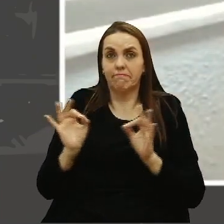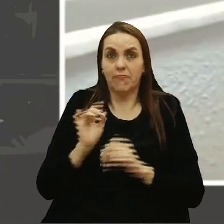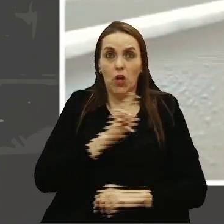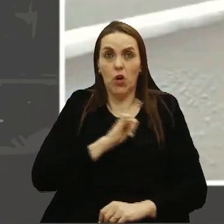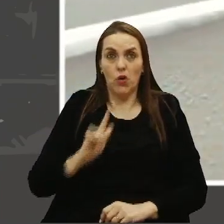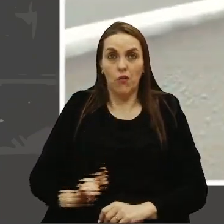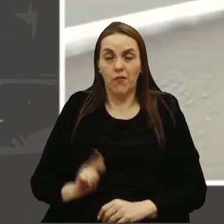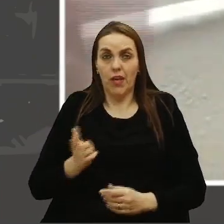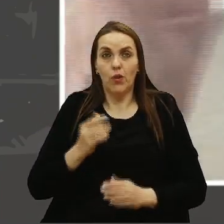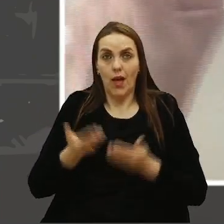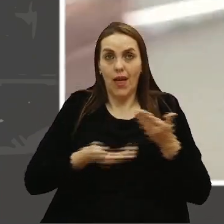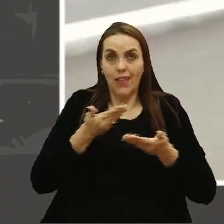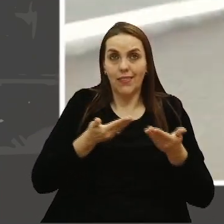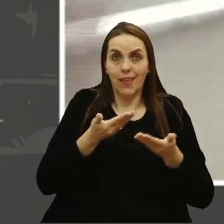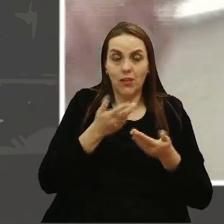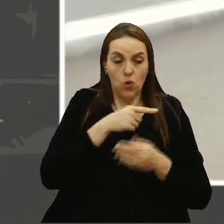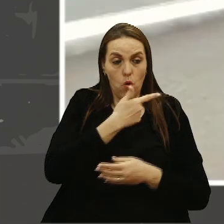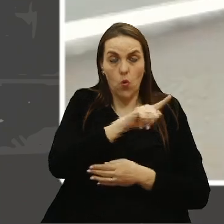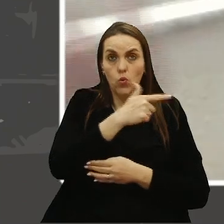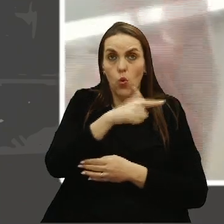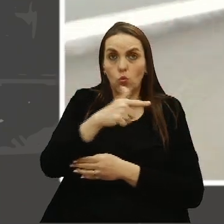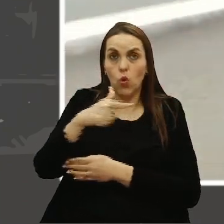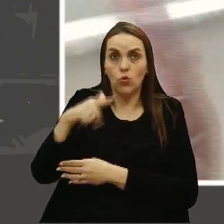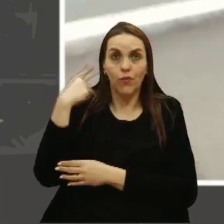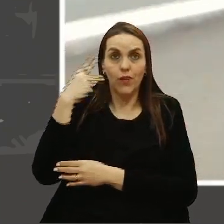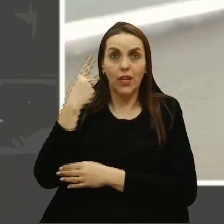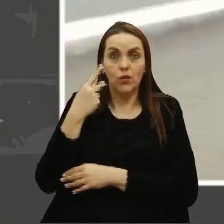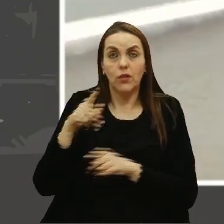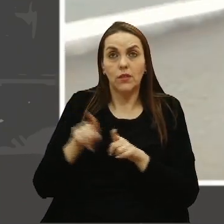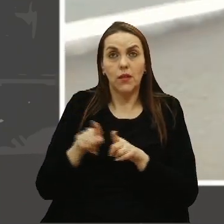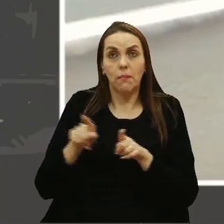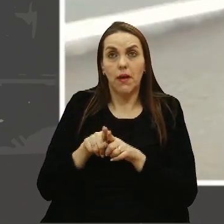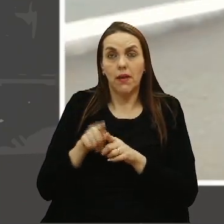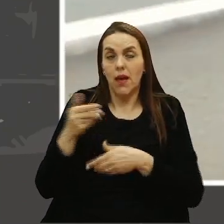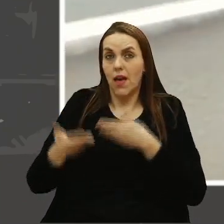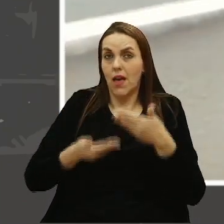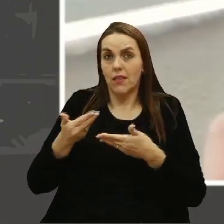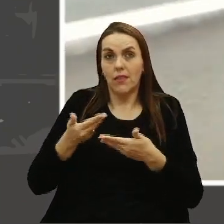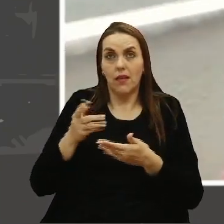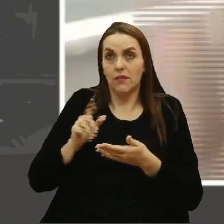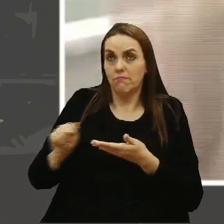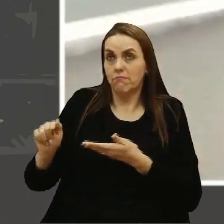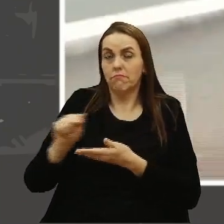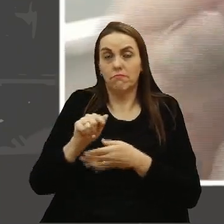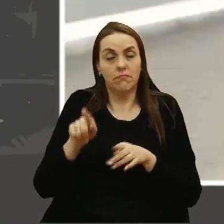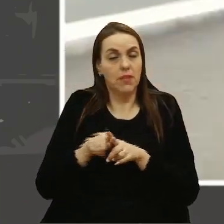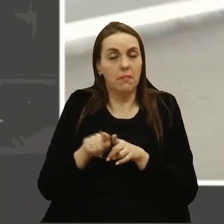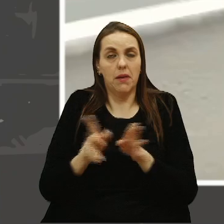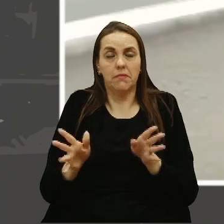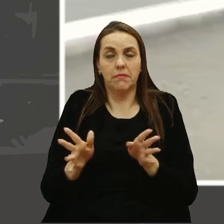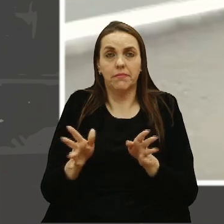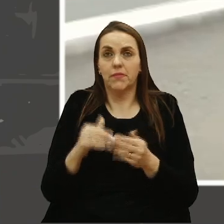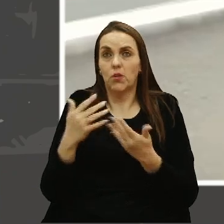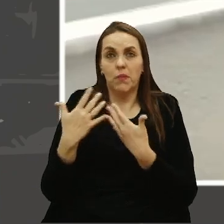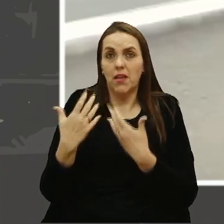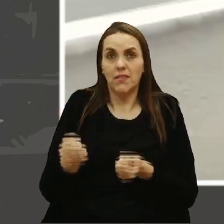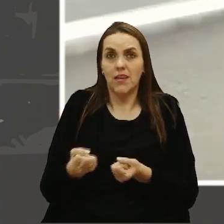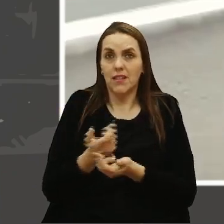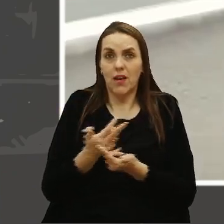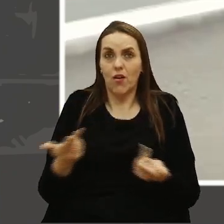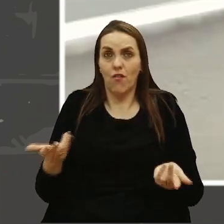um vereador, ele que atenda os outros vereadores e vereadoras também. Não dá para admitir esse tipo de